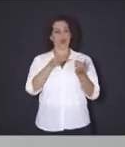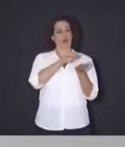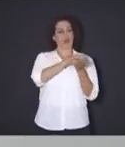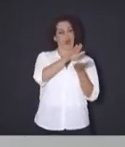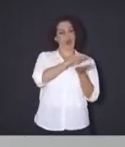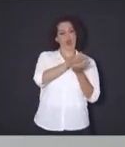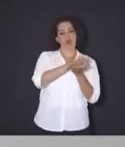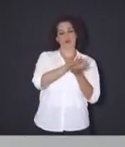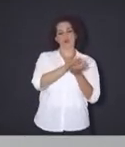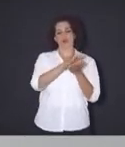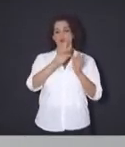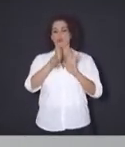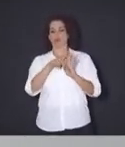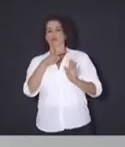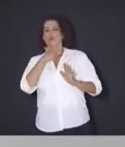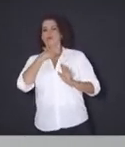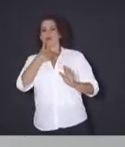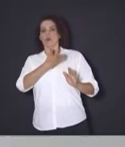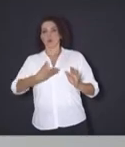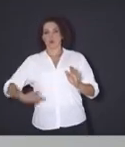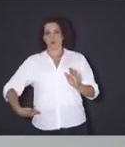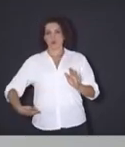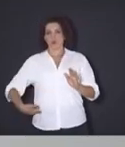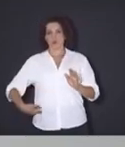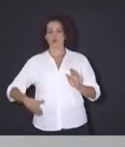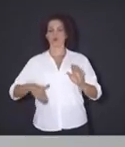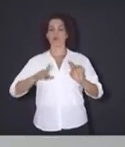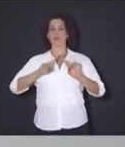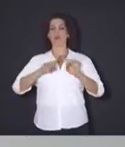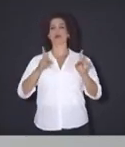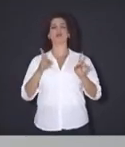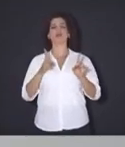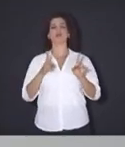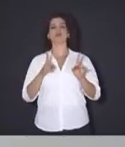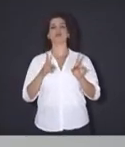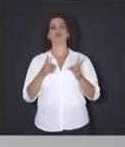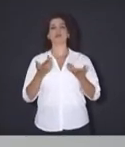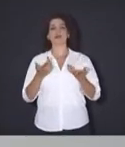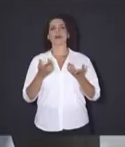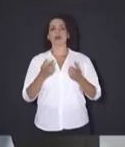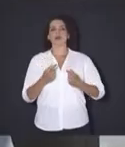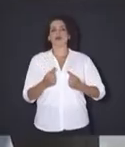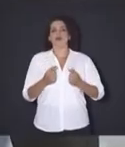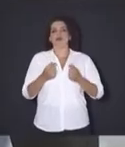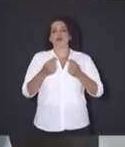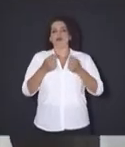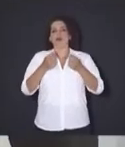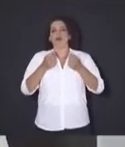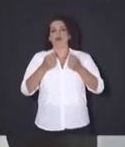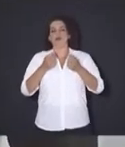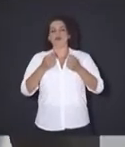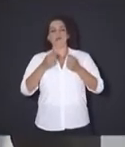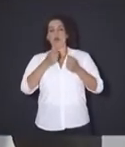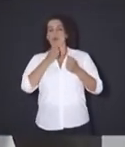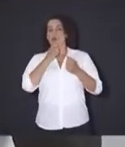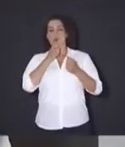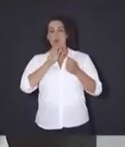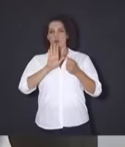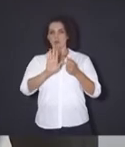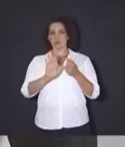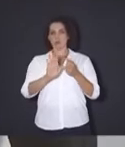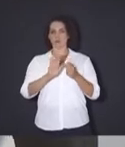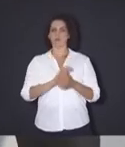mas você não tinha digamos assim a especulação financeira que posteriormente cresce na mesma época a há